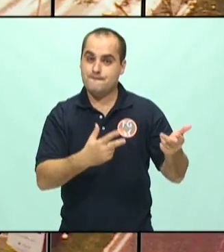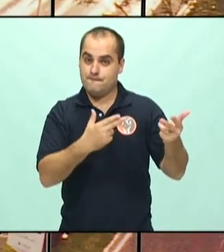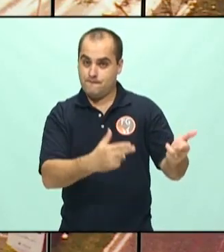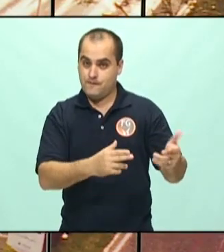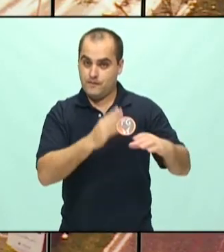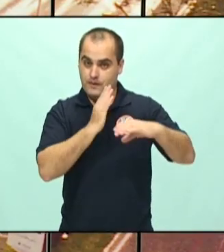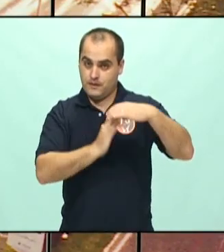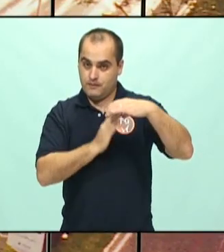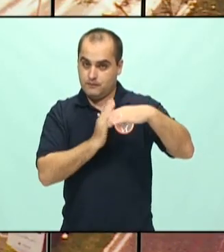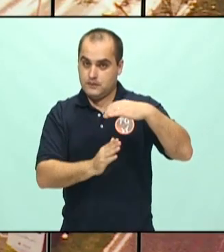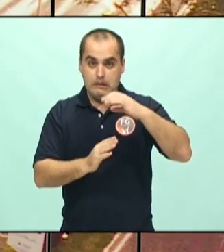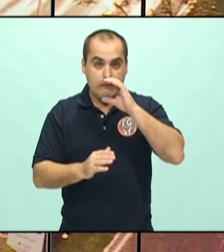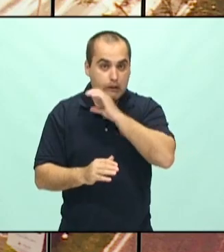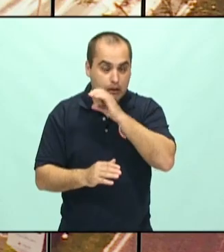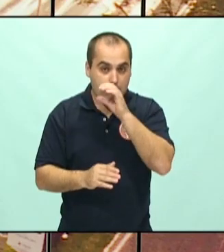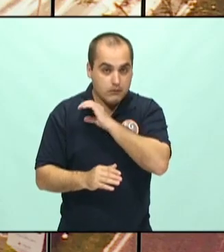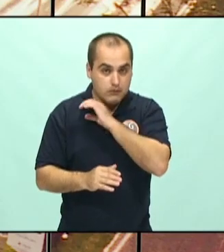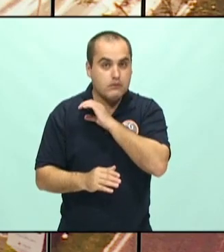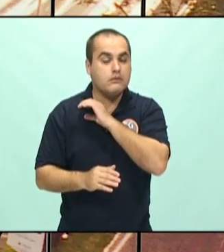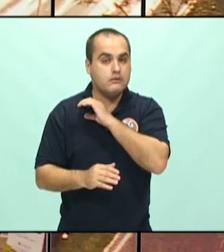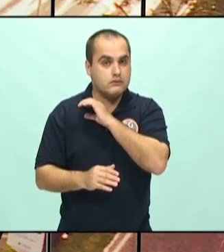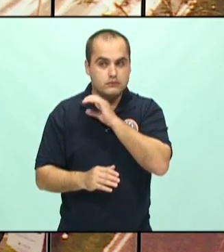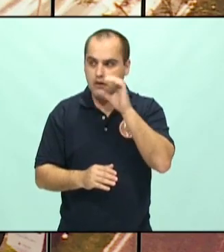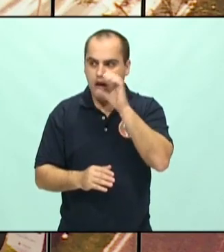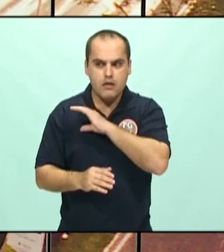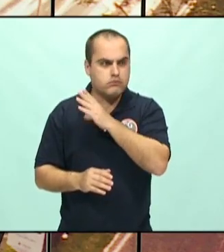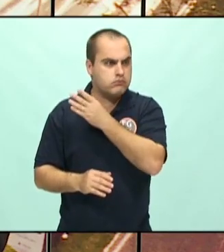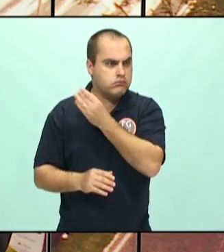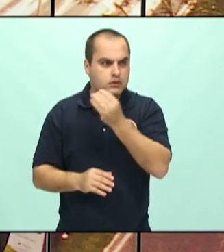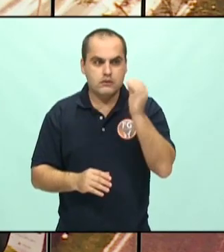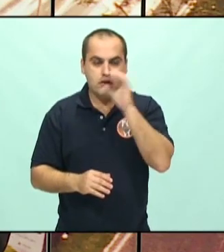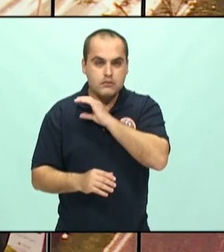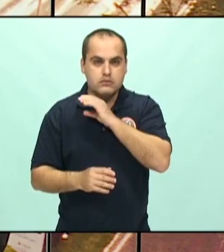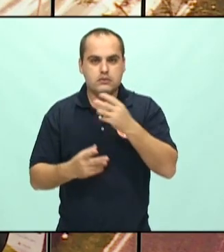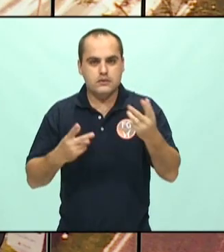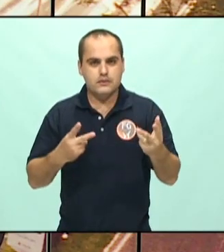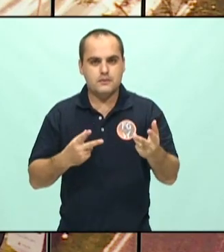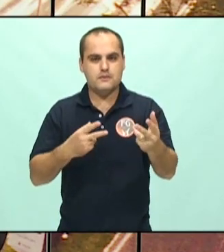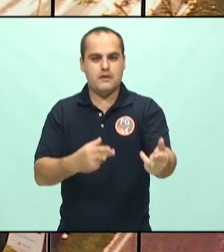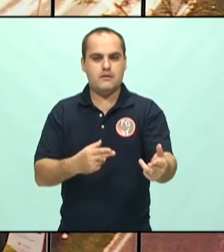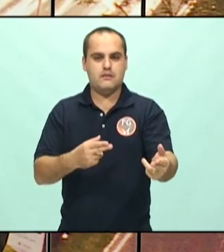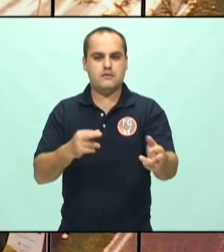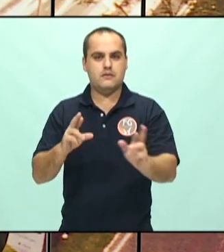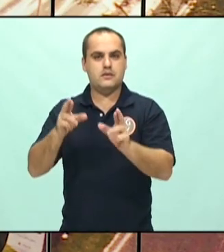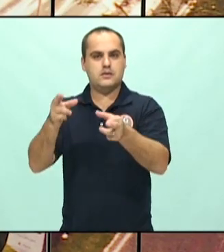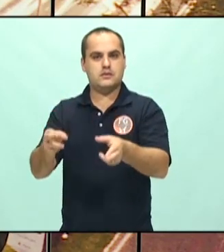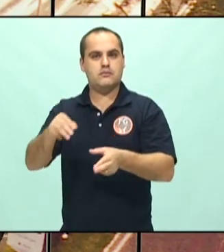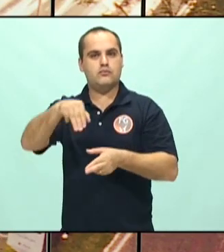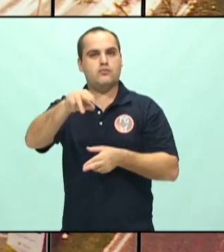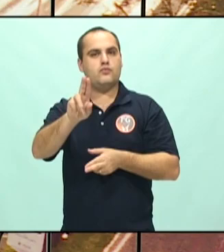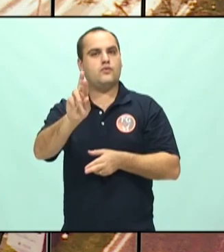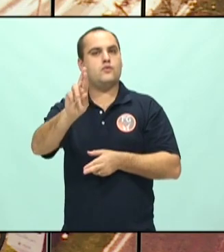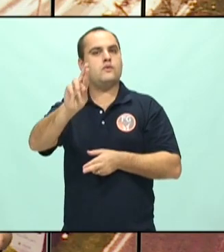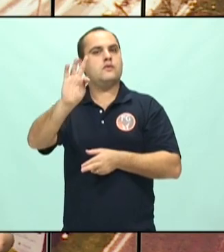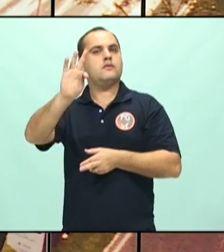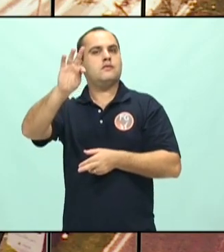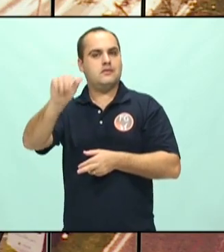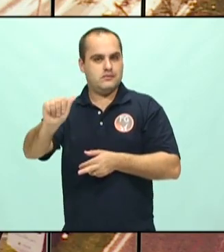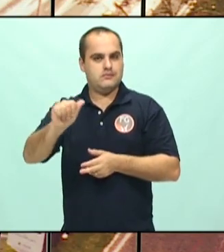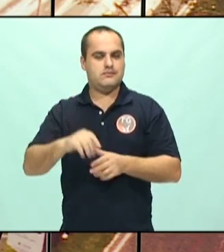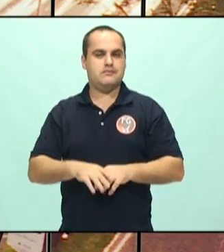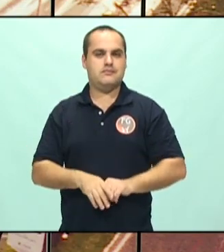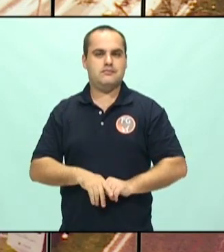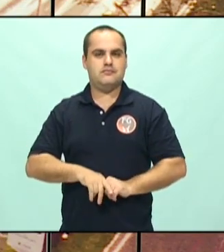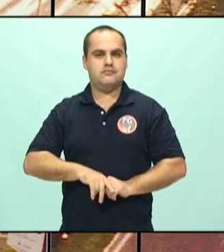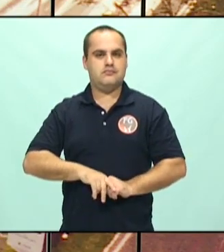em passos largos de forma muito rápida o que aconteceu com a região da multa a região